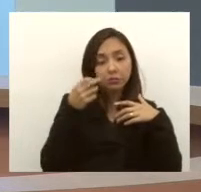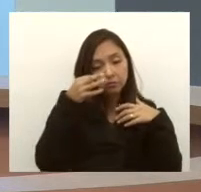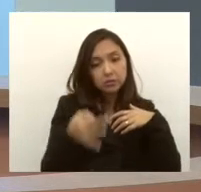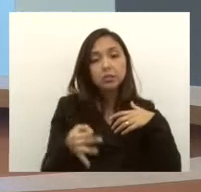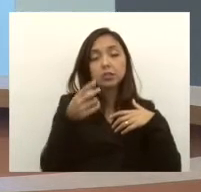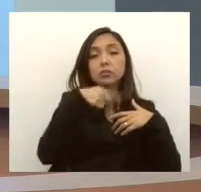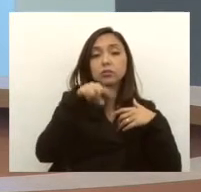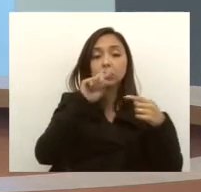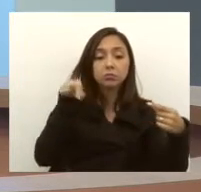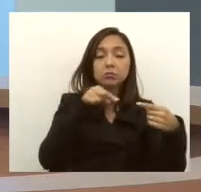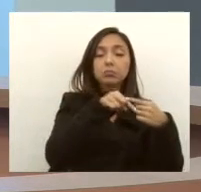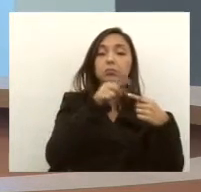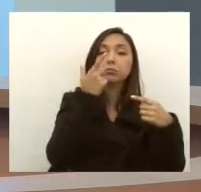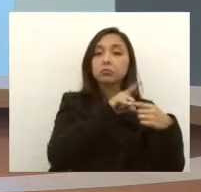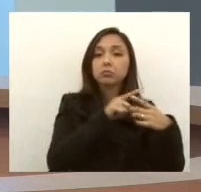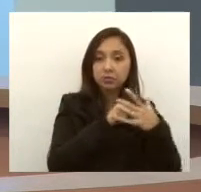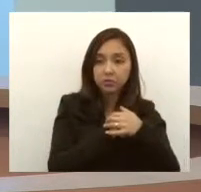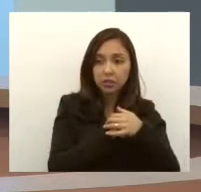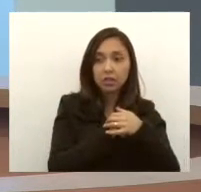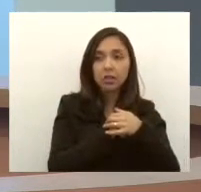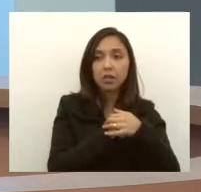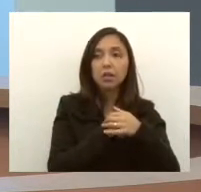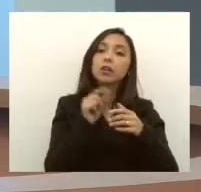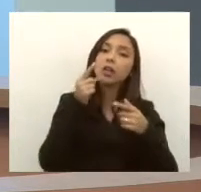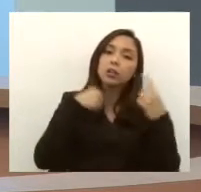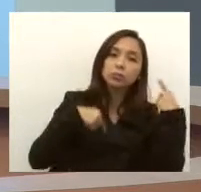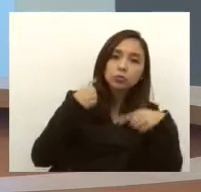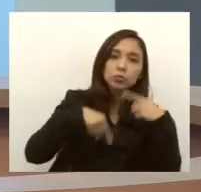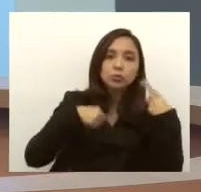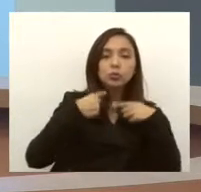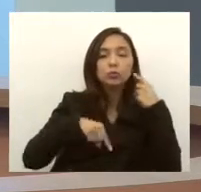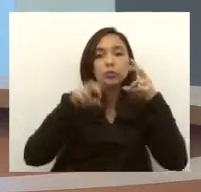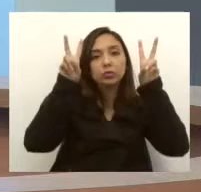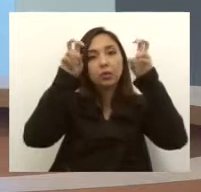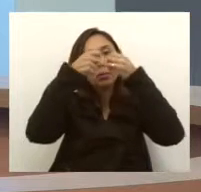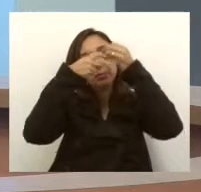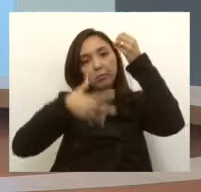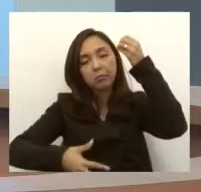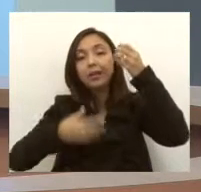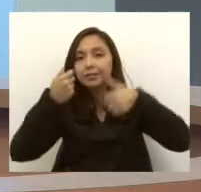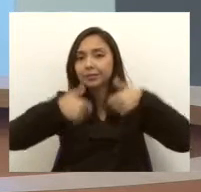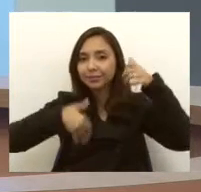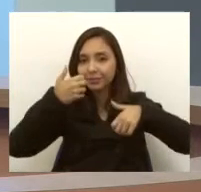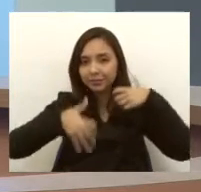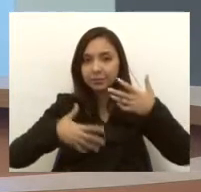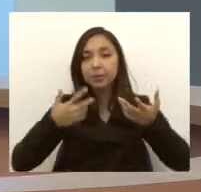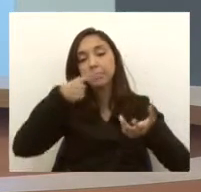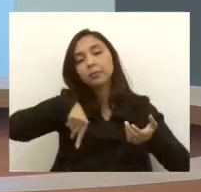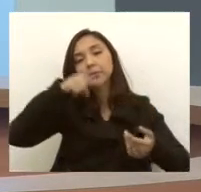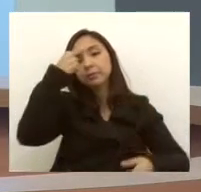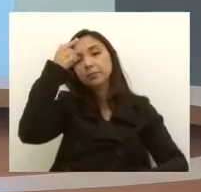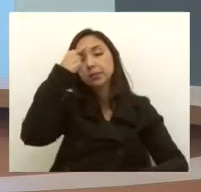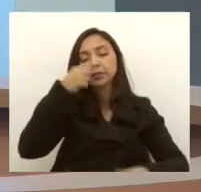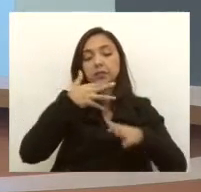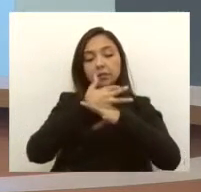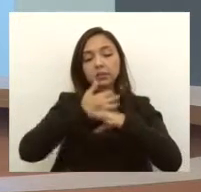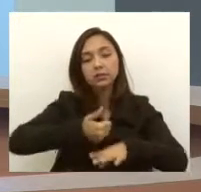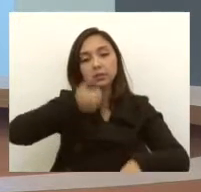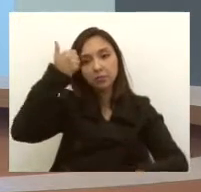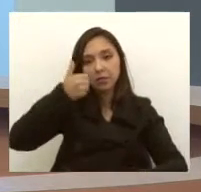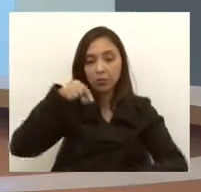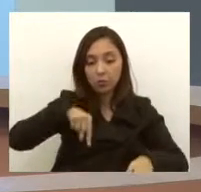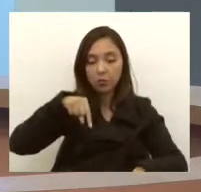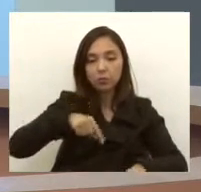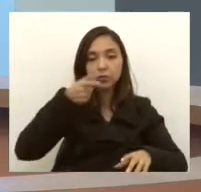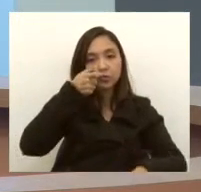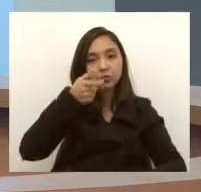gente atinge o objeto que é discutir, exaurir o tema, para que nós possamos pensar uma cidade melhor. Hoje eu